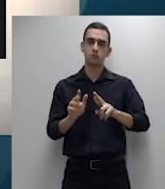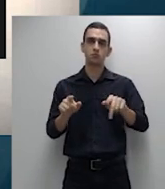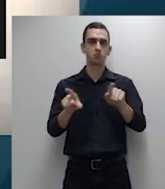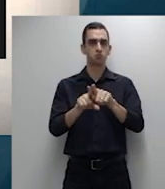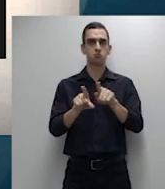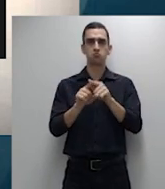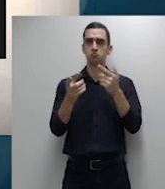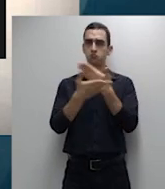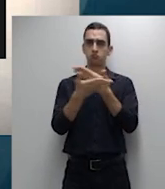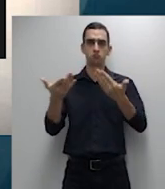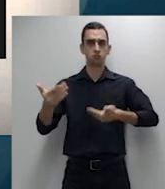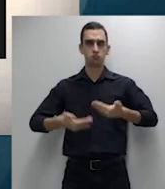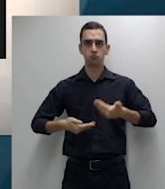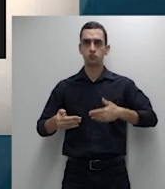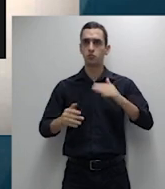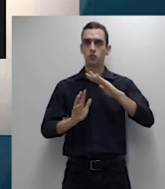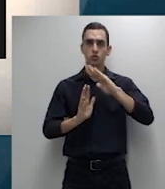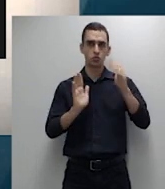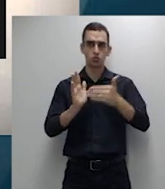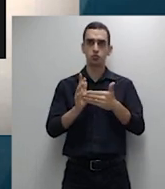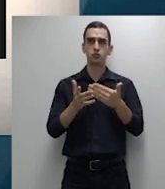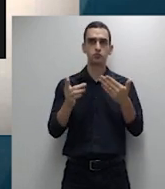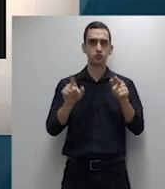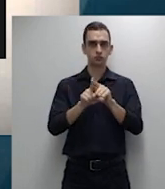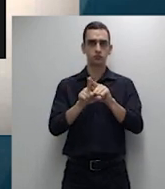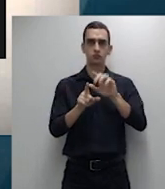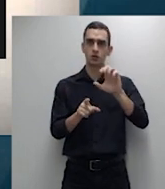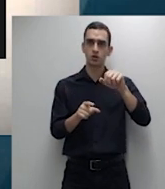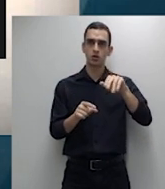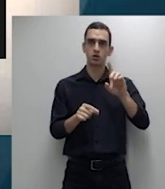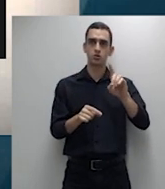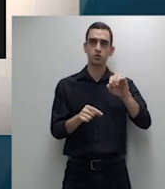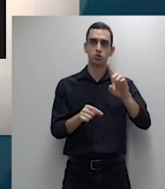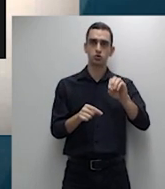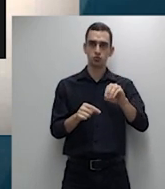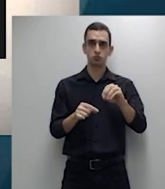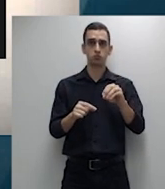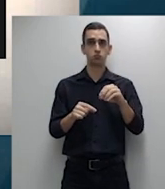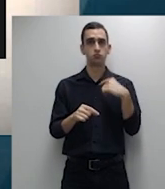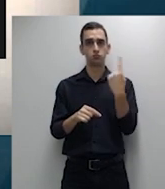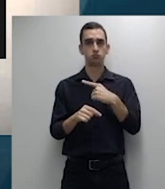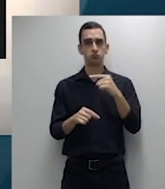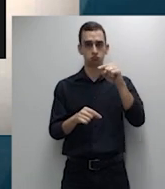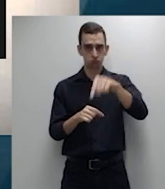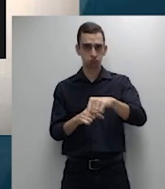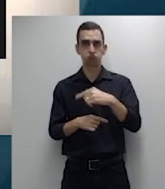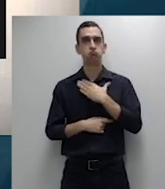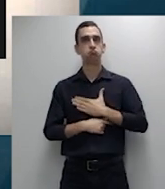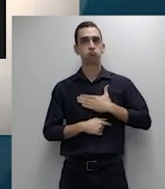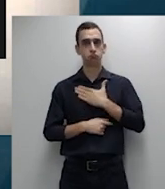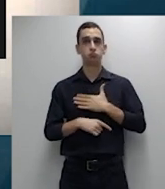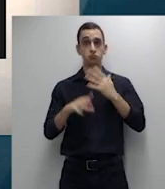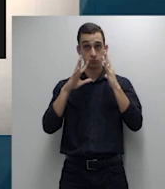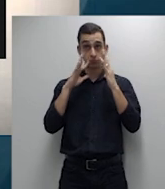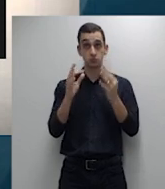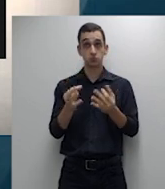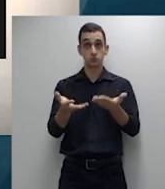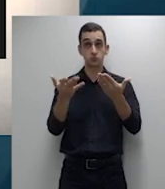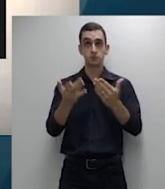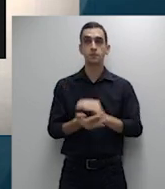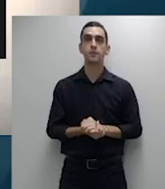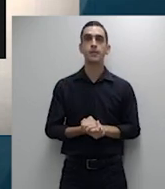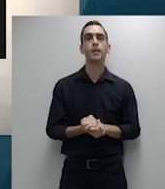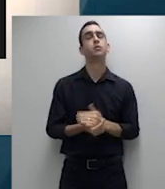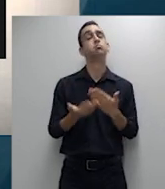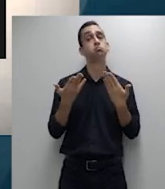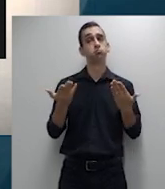para Doutor Aurelio meu colega Dr Cândido dinamarco É sempre um prazer o veículo é beleza